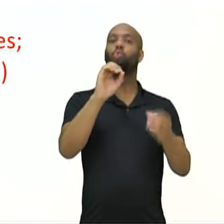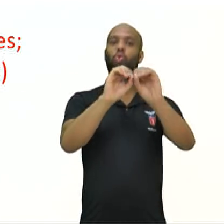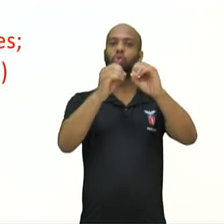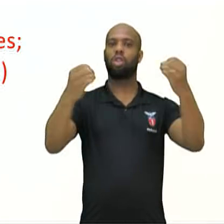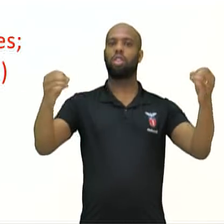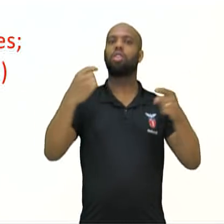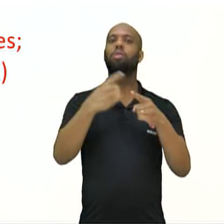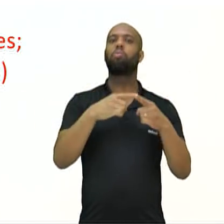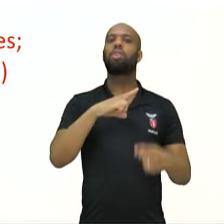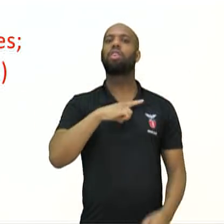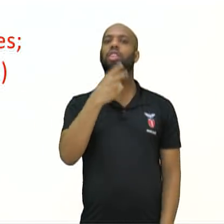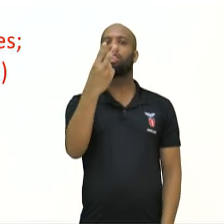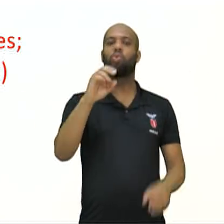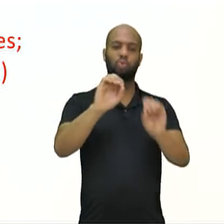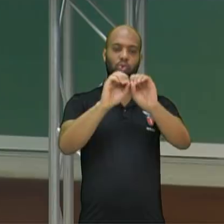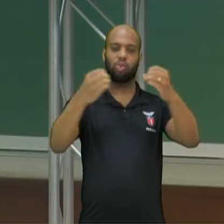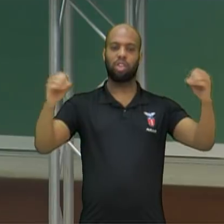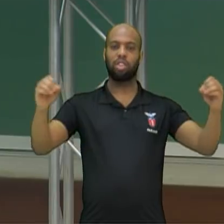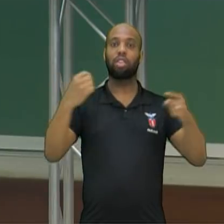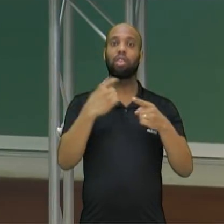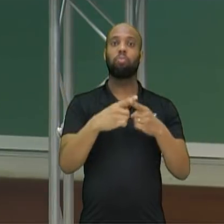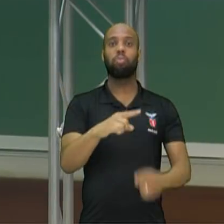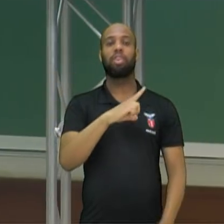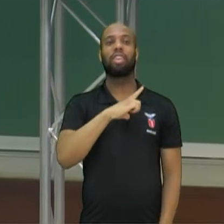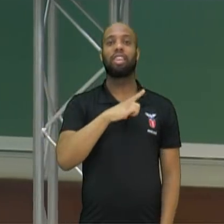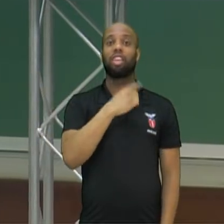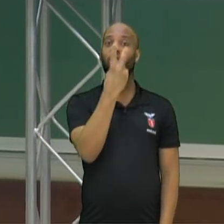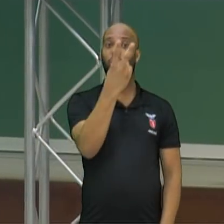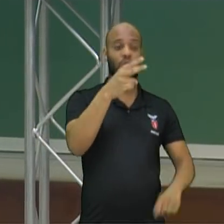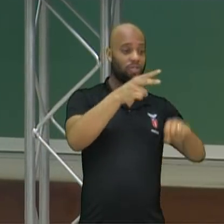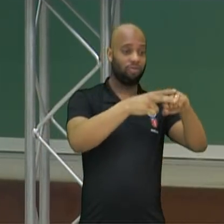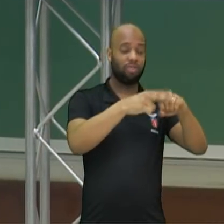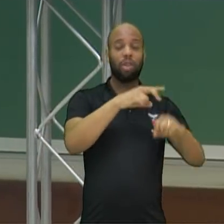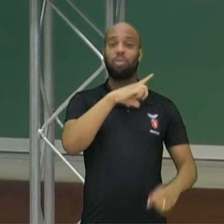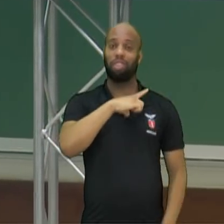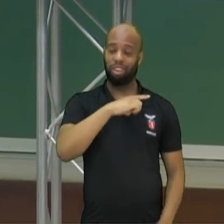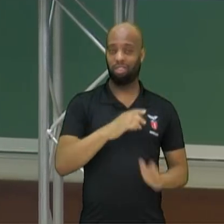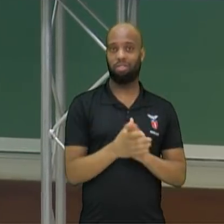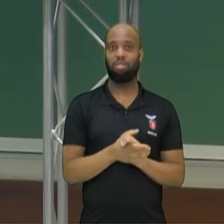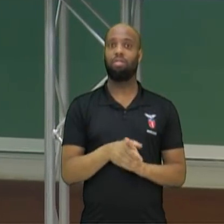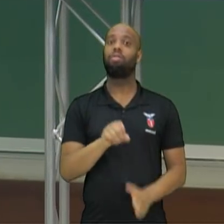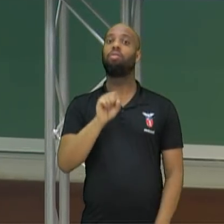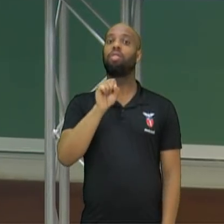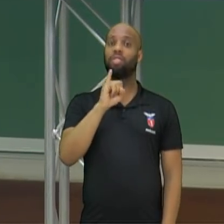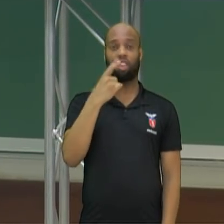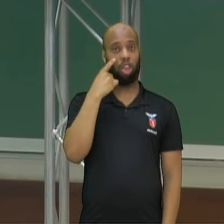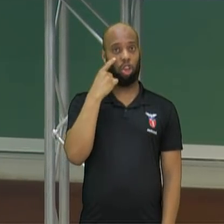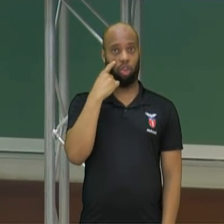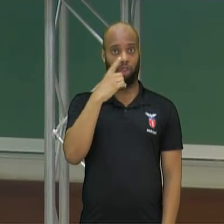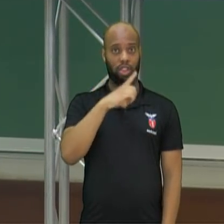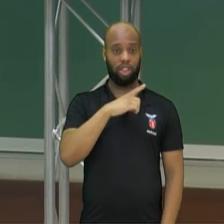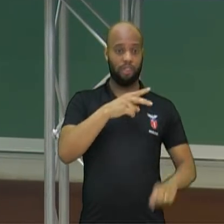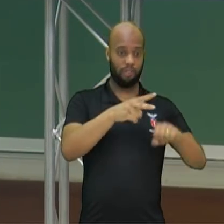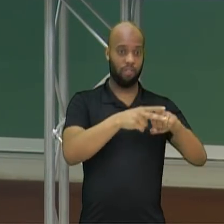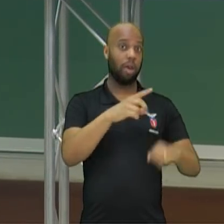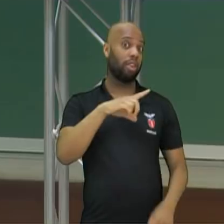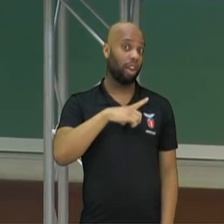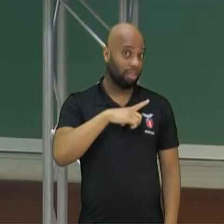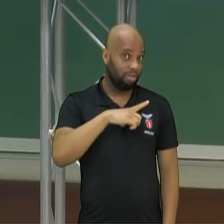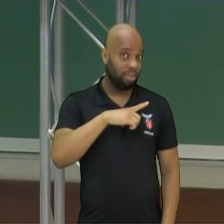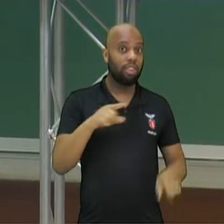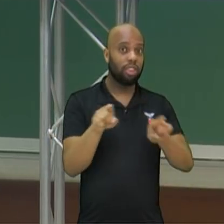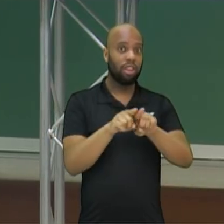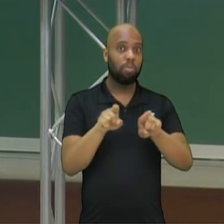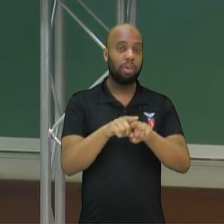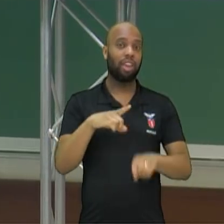2 orações? Porque eu tenho ali 2 verbos, né? Então, se eu verificar, eu tenho o verbo ter e o